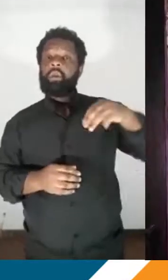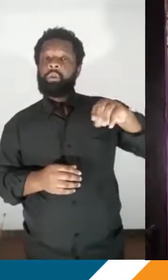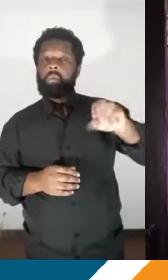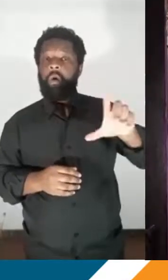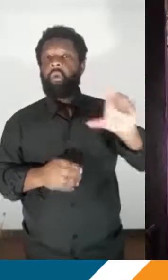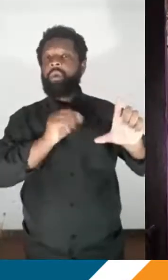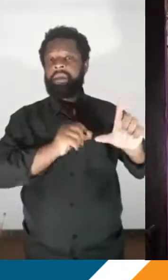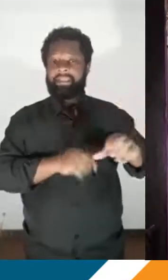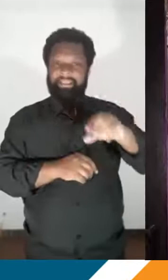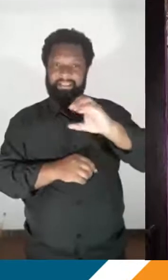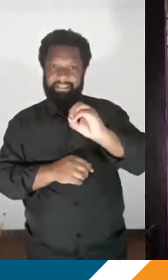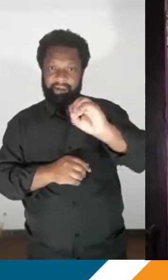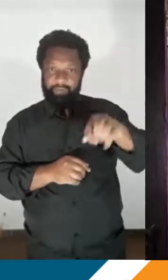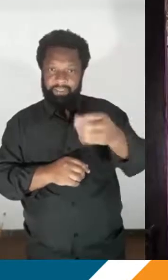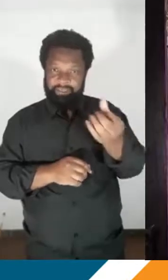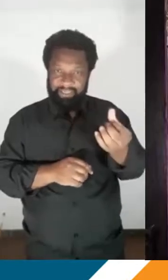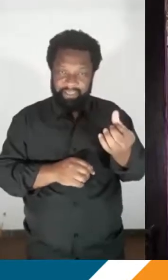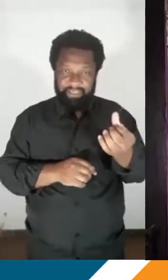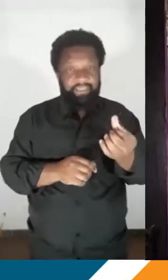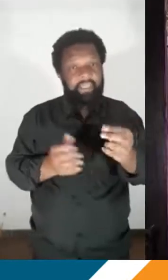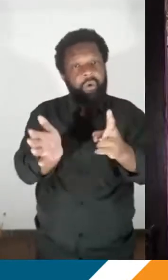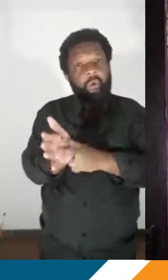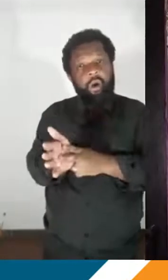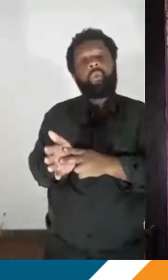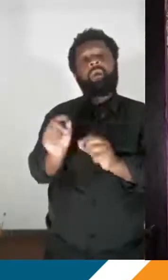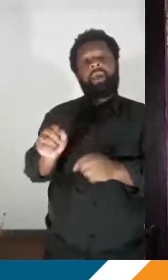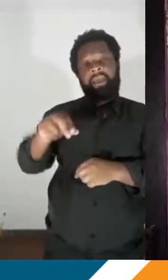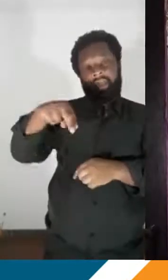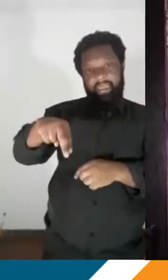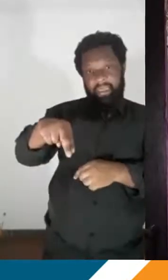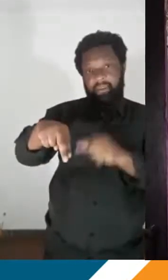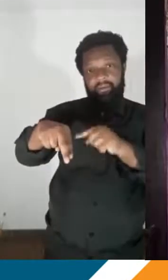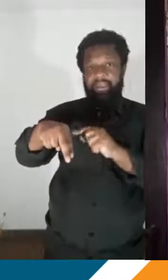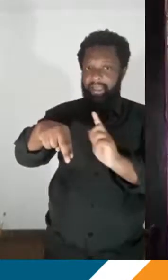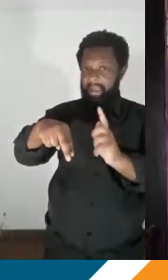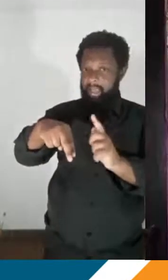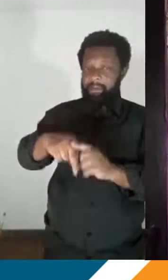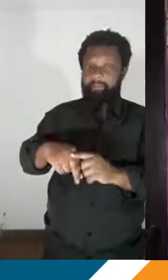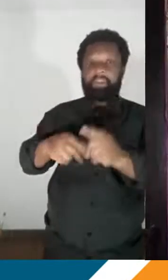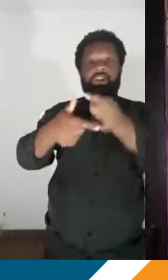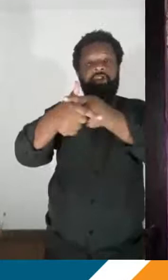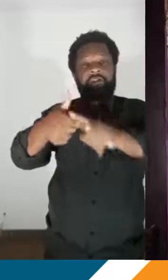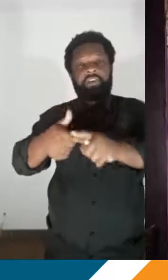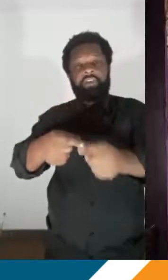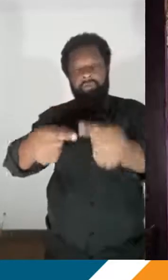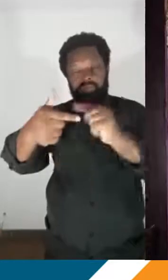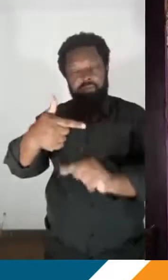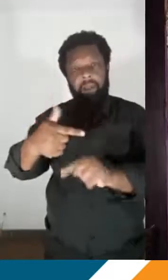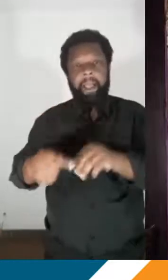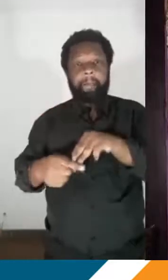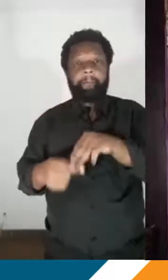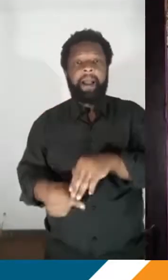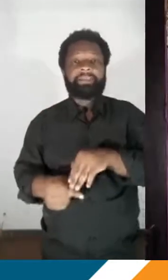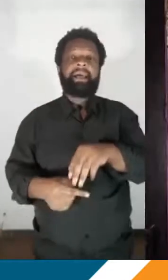mols 0,6 N é igual a M em gramas dividido